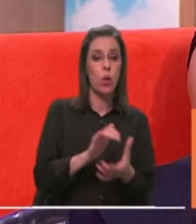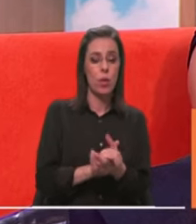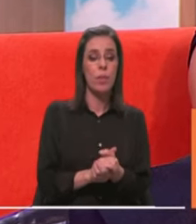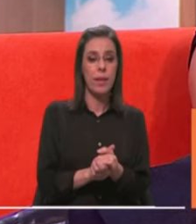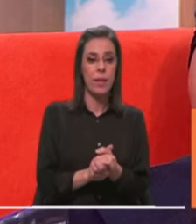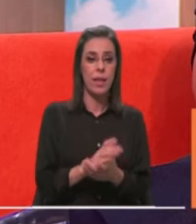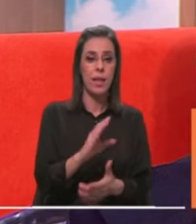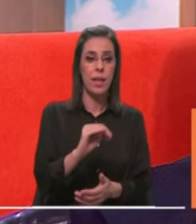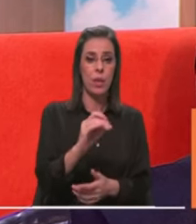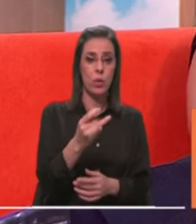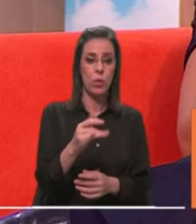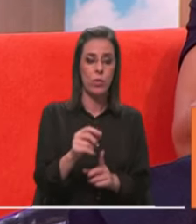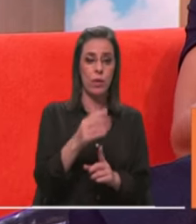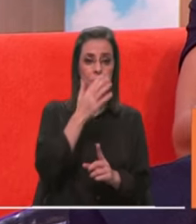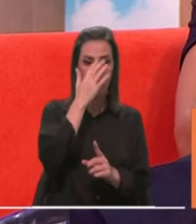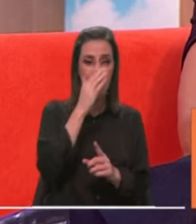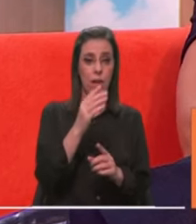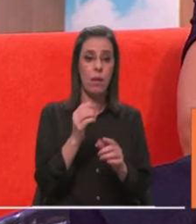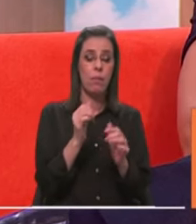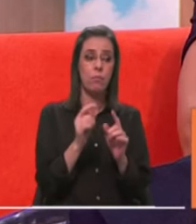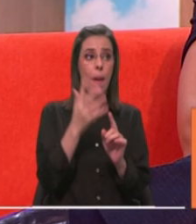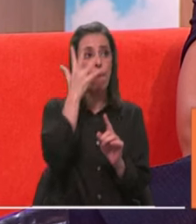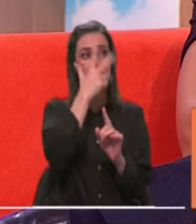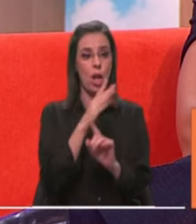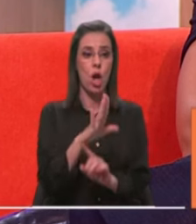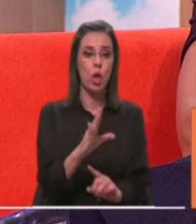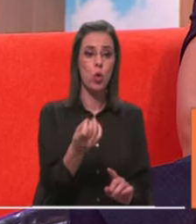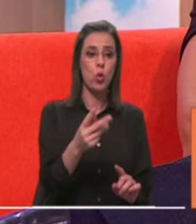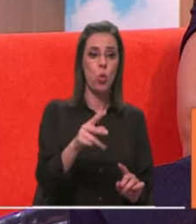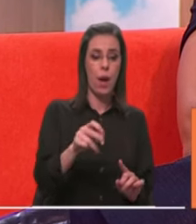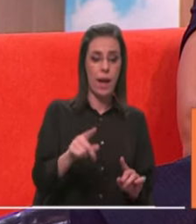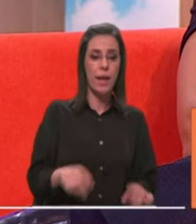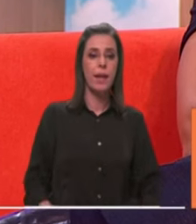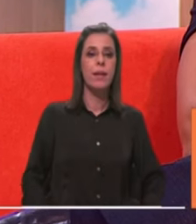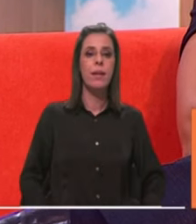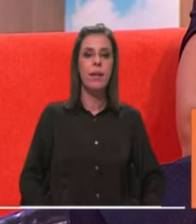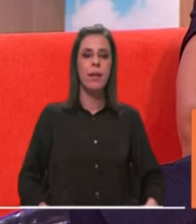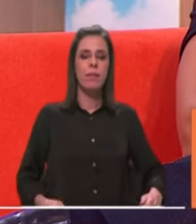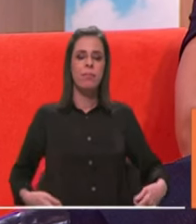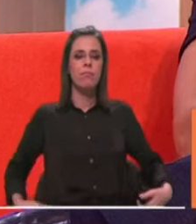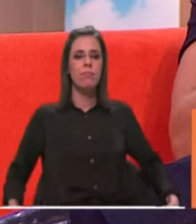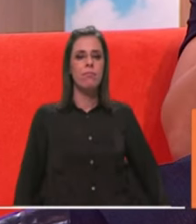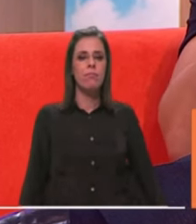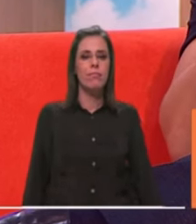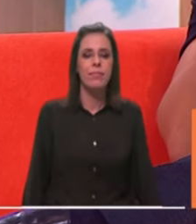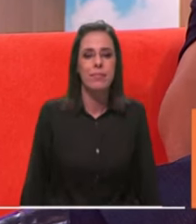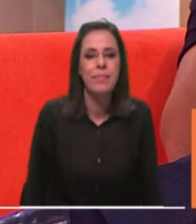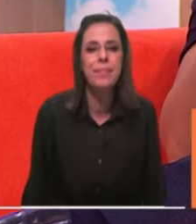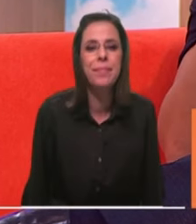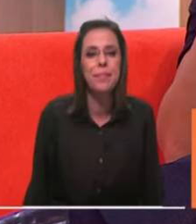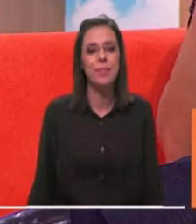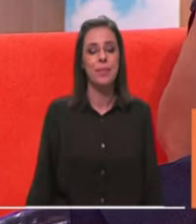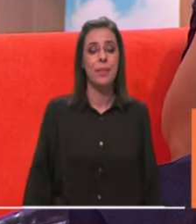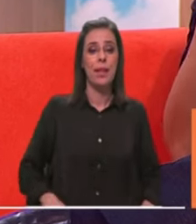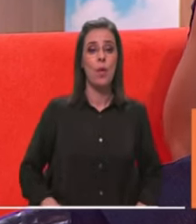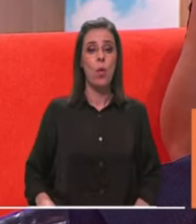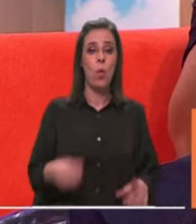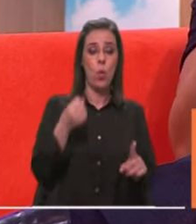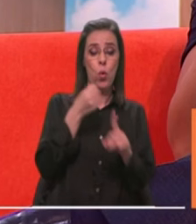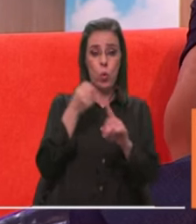da da Sofia da Joana que é personagem Joana ou seja o o a dificuldade e o